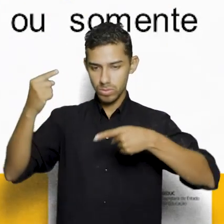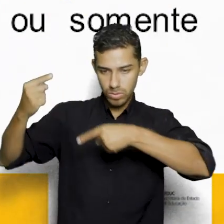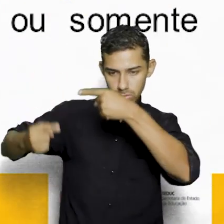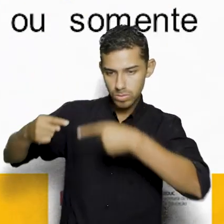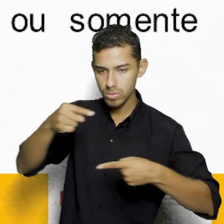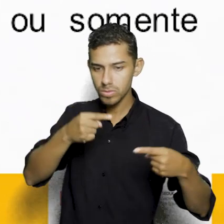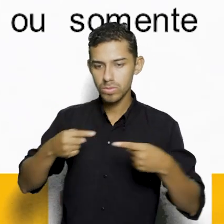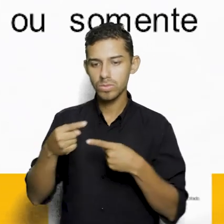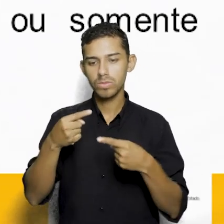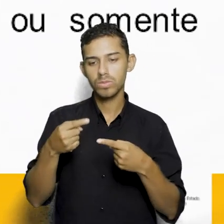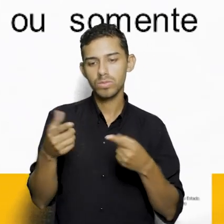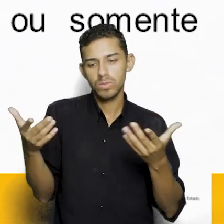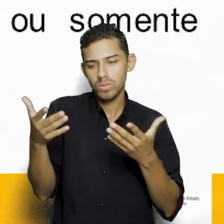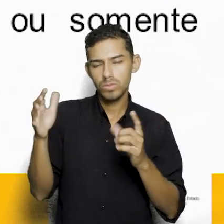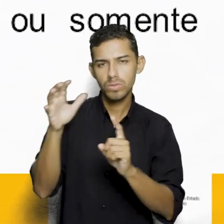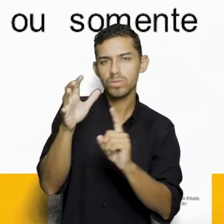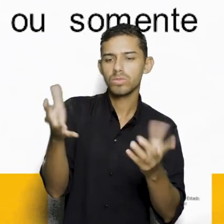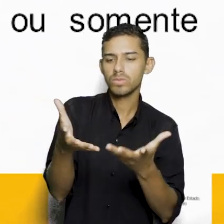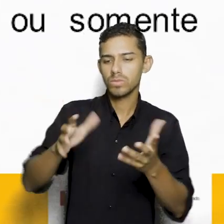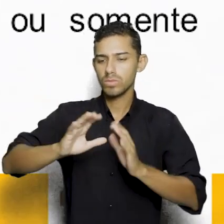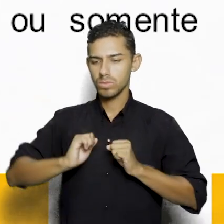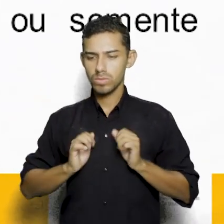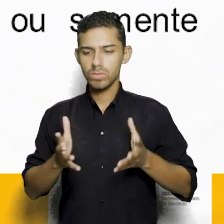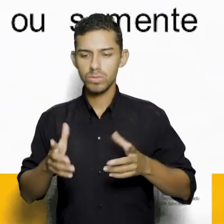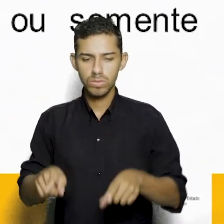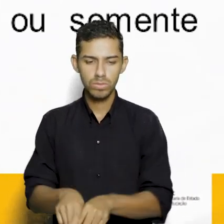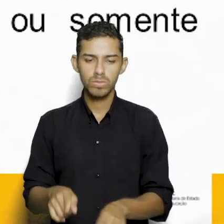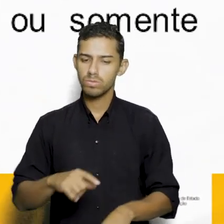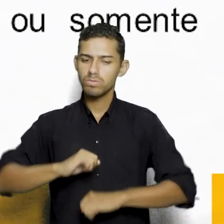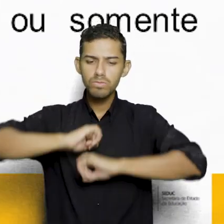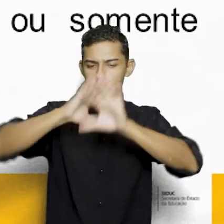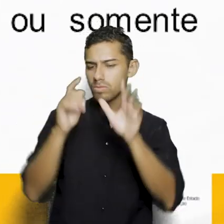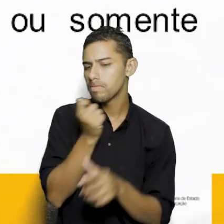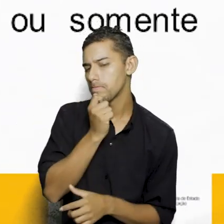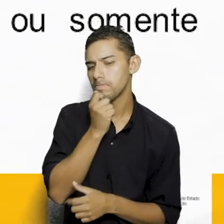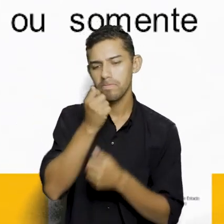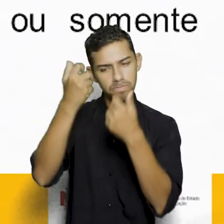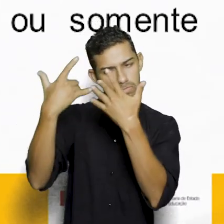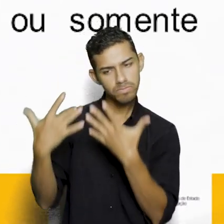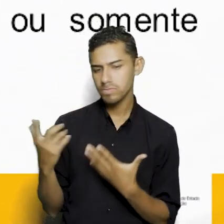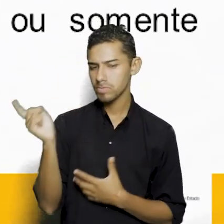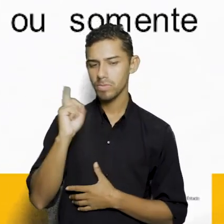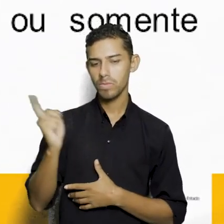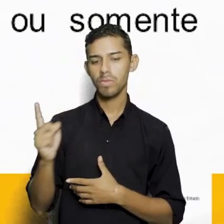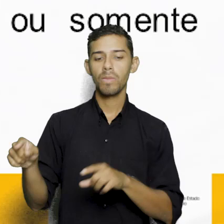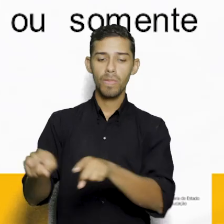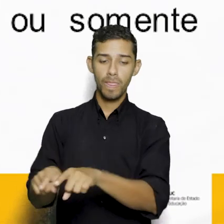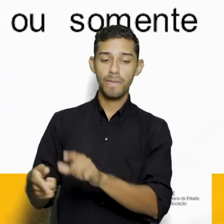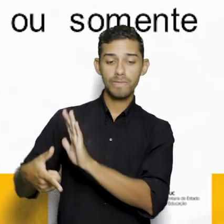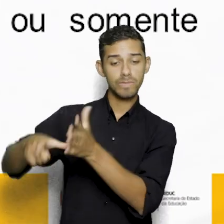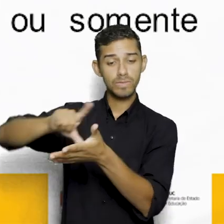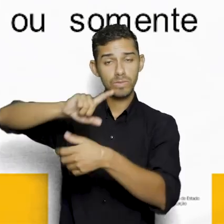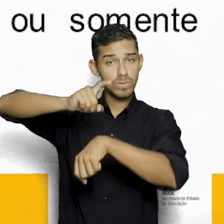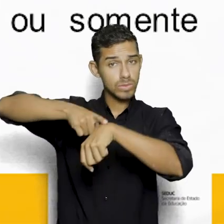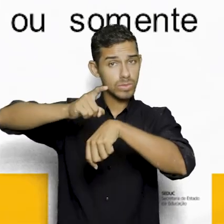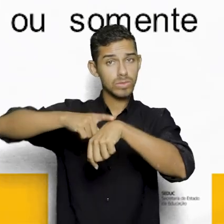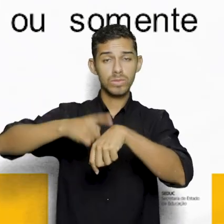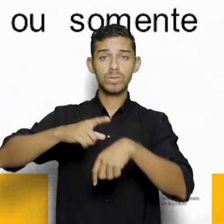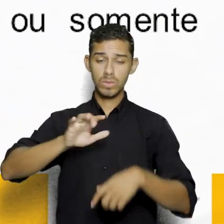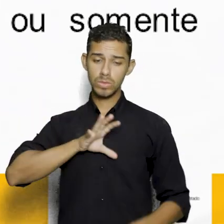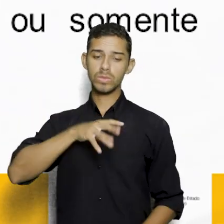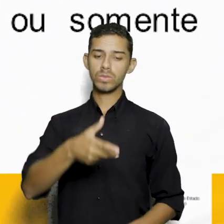que é empecilho à ação, e se o fato de não se estar esclarecido pelo debate, antes de chegar a hora da